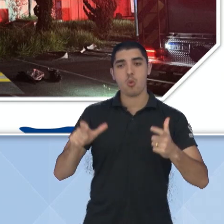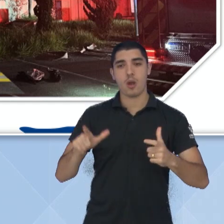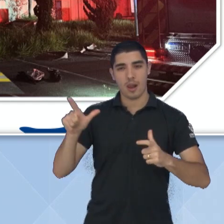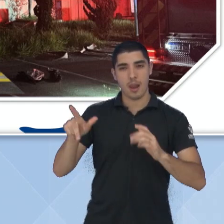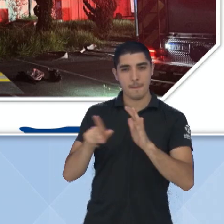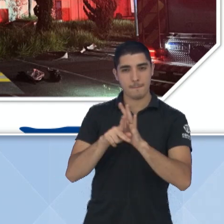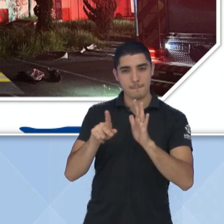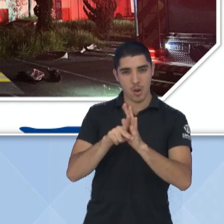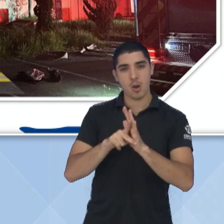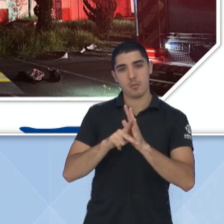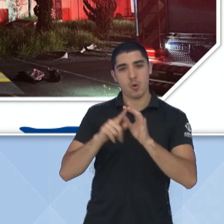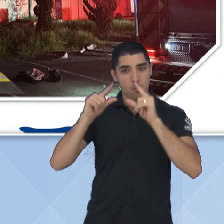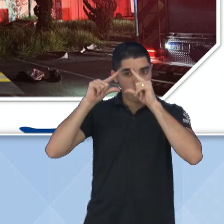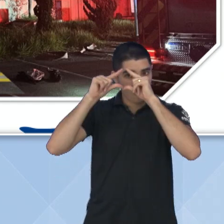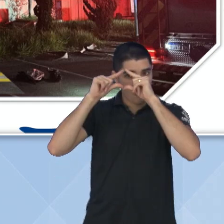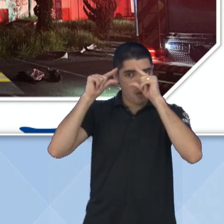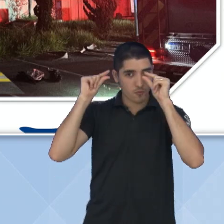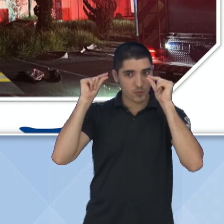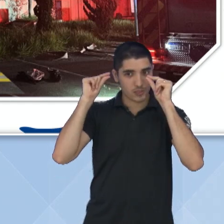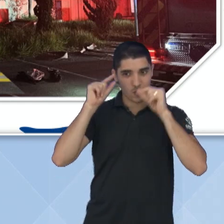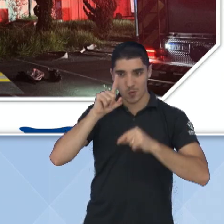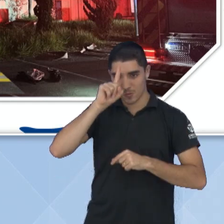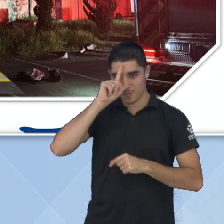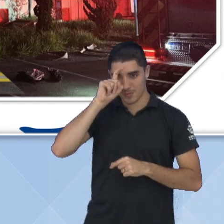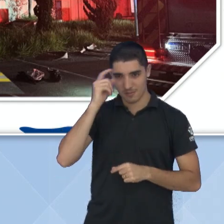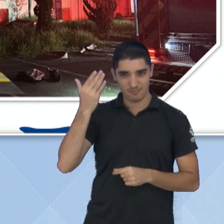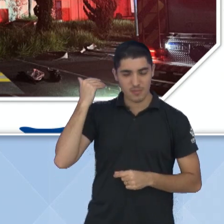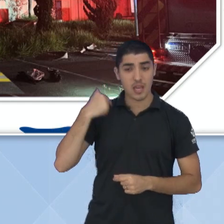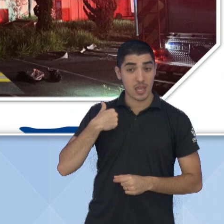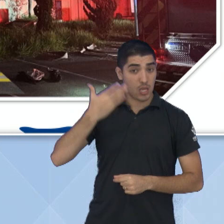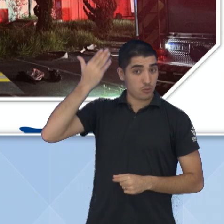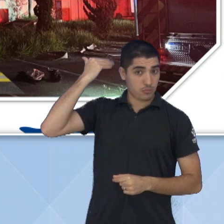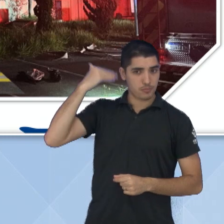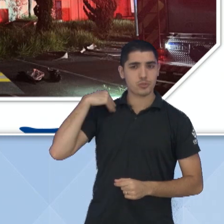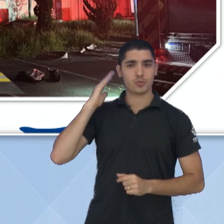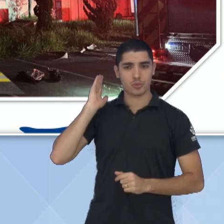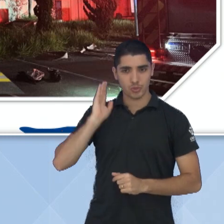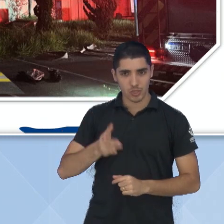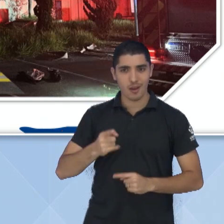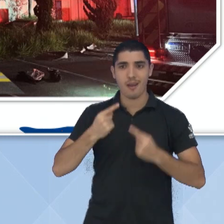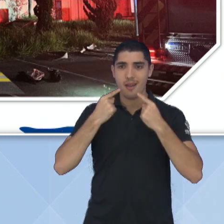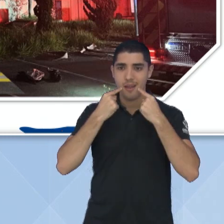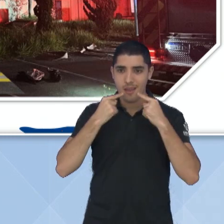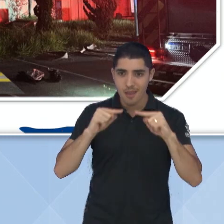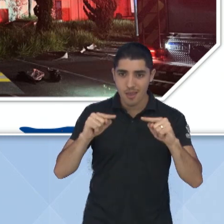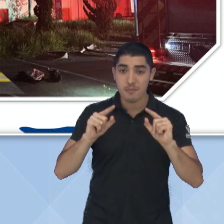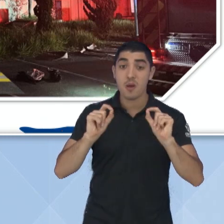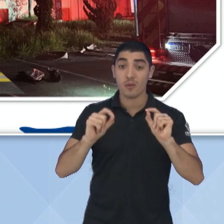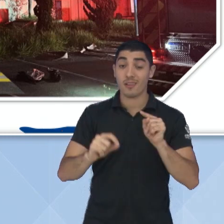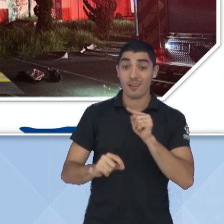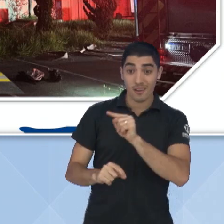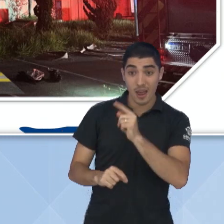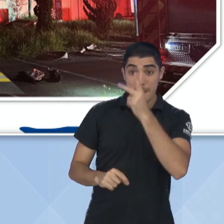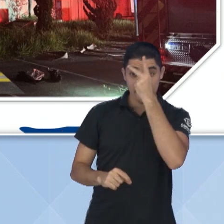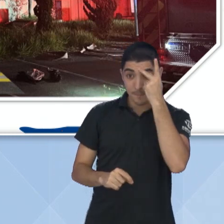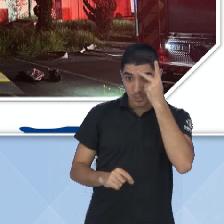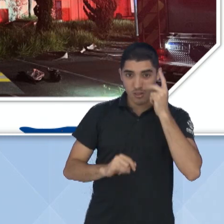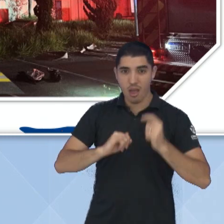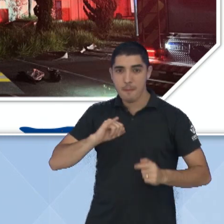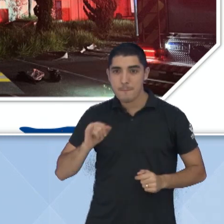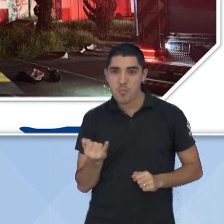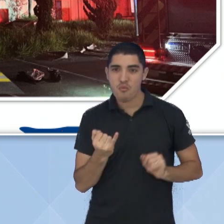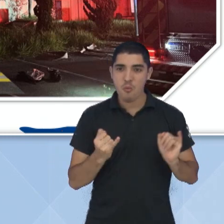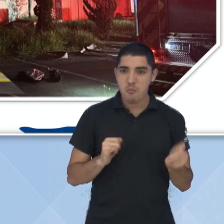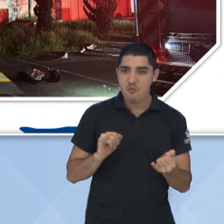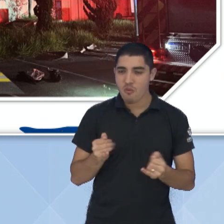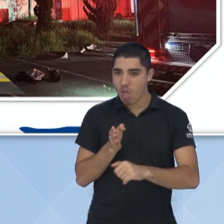Provisão. Um tempo atrás, eu já tinha feito a denúncia que lá estava sendo saqueado, que estava